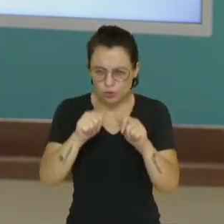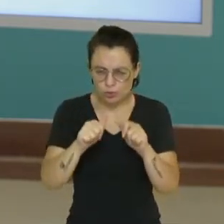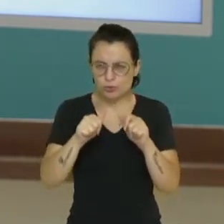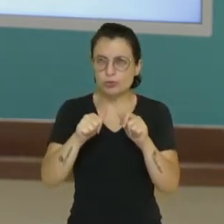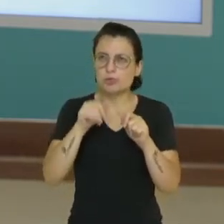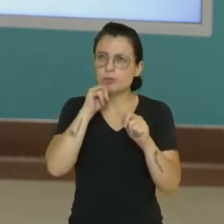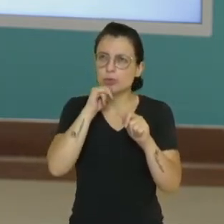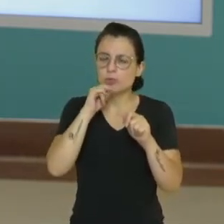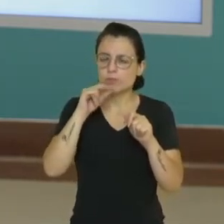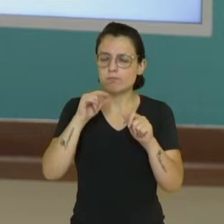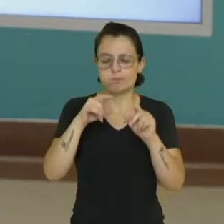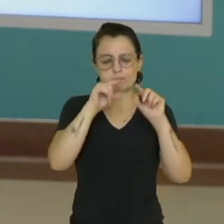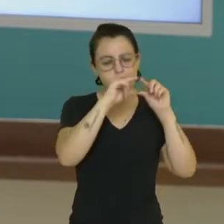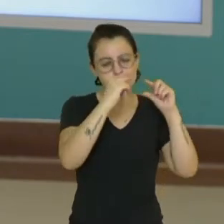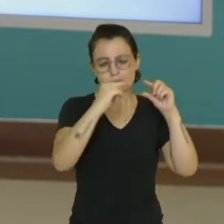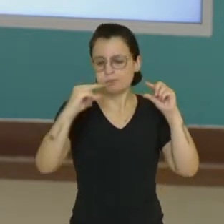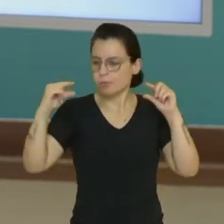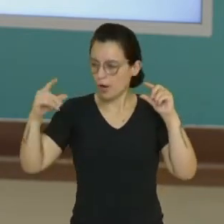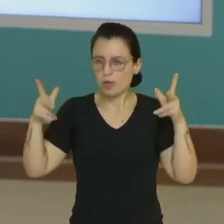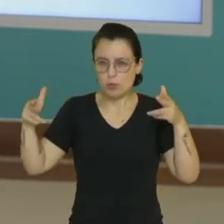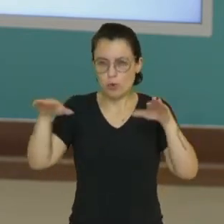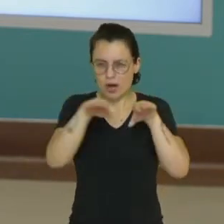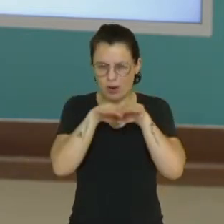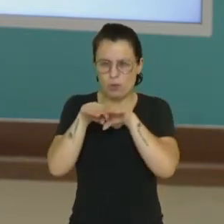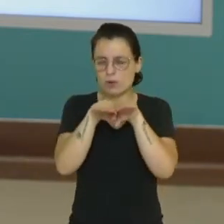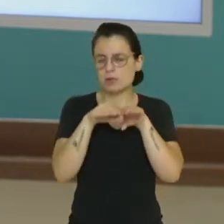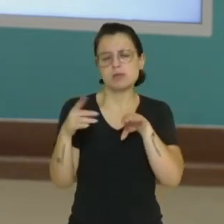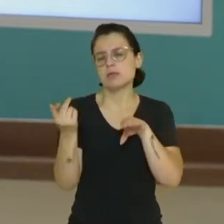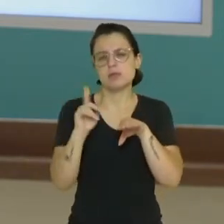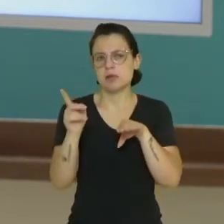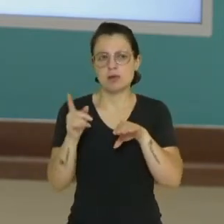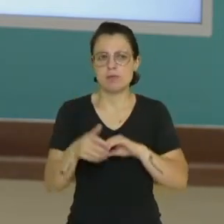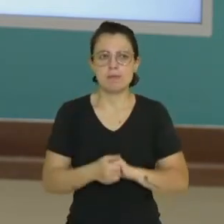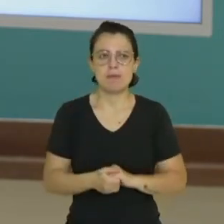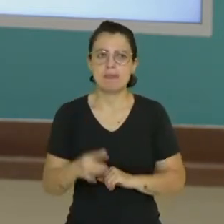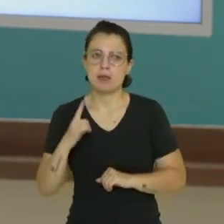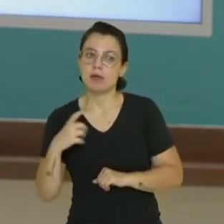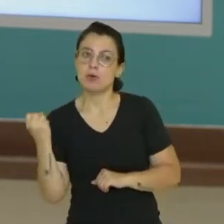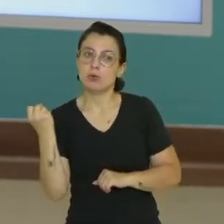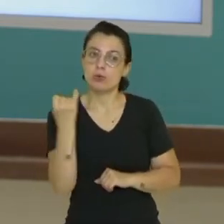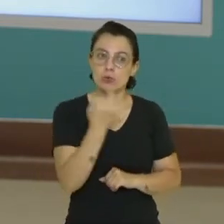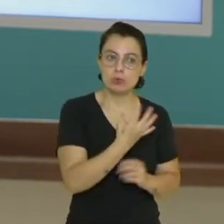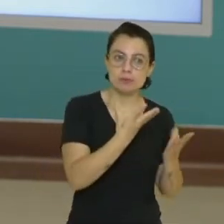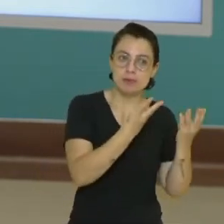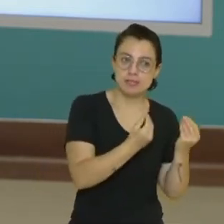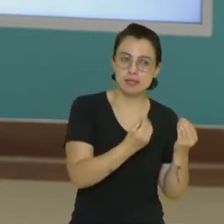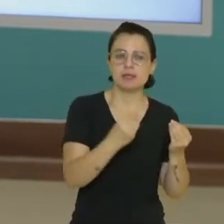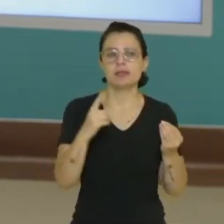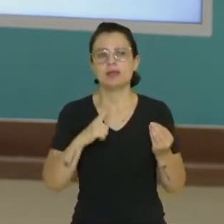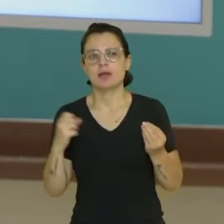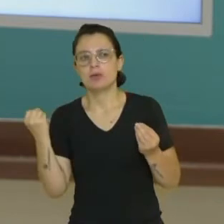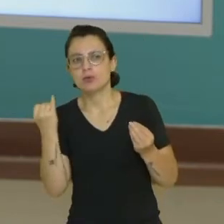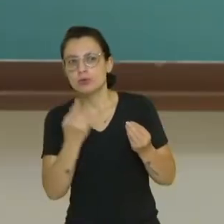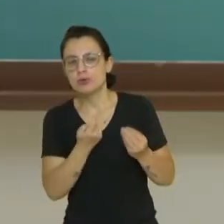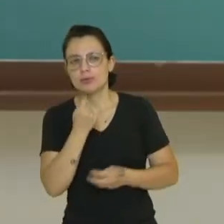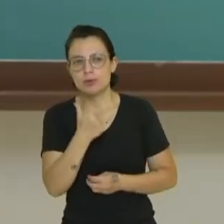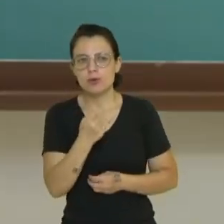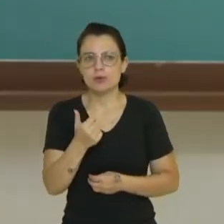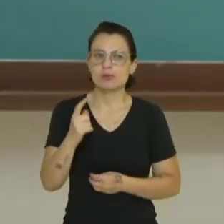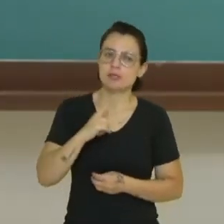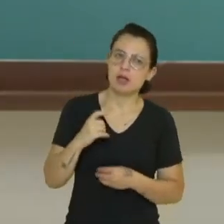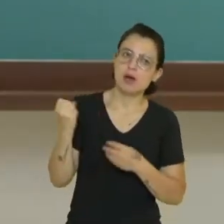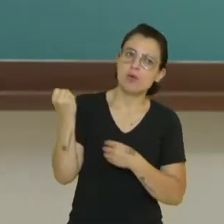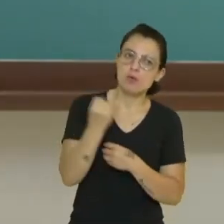quantidade? Todos na mesma proporção? Não! Olha que interessante esse gráfico que eu vou mostrar para vocês. E é